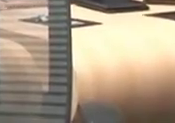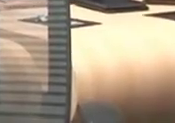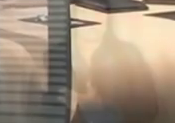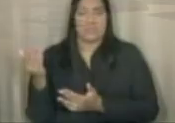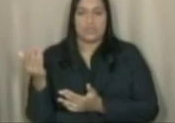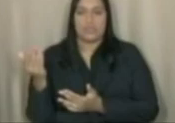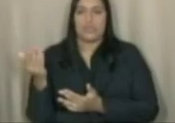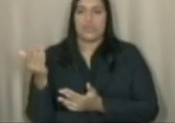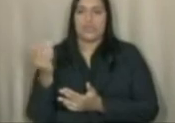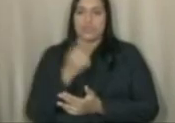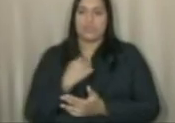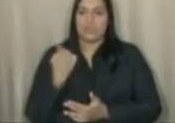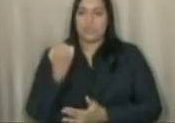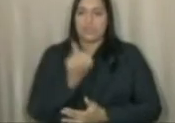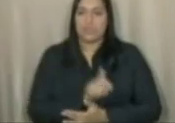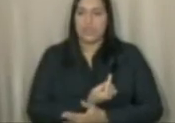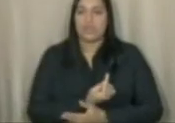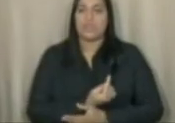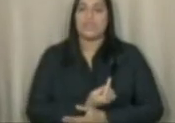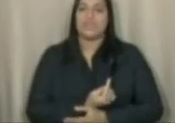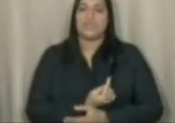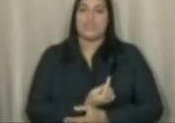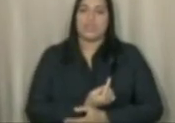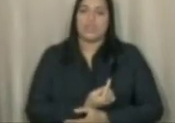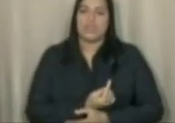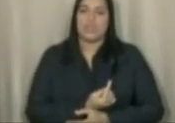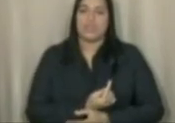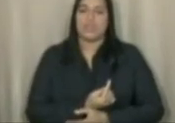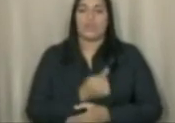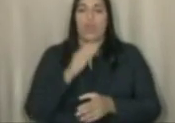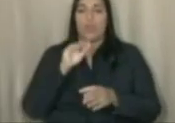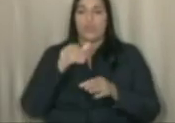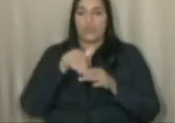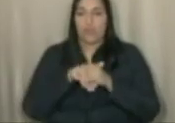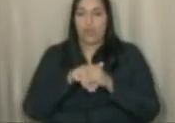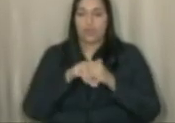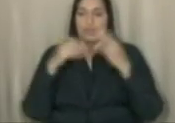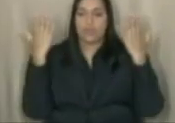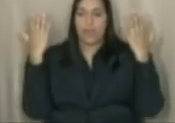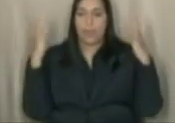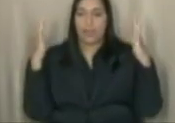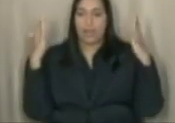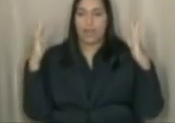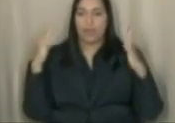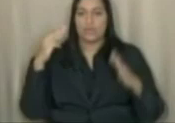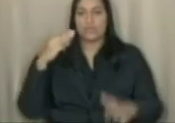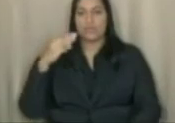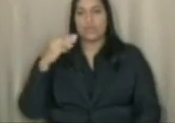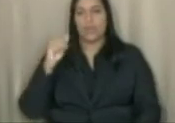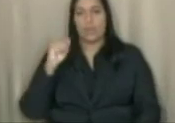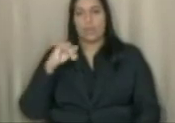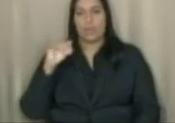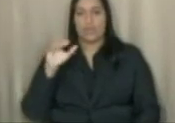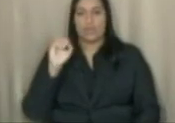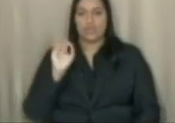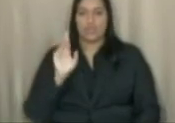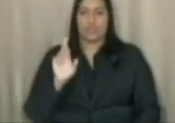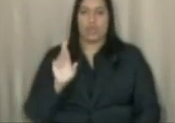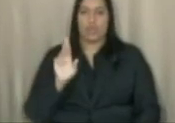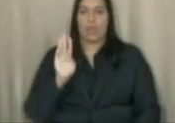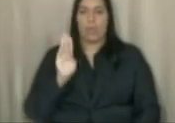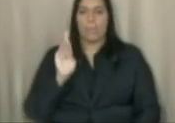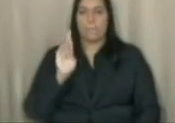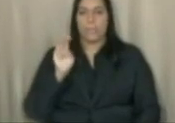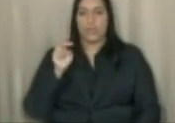câmara que possamos dar um voto de aplauso ao Major Bruno Souza Machado